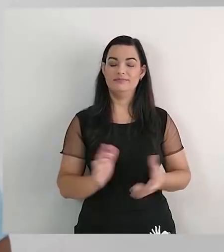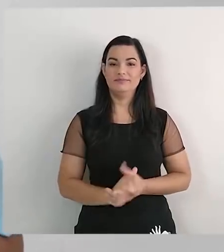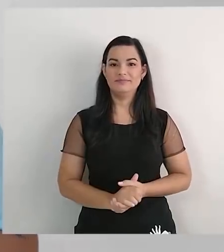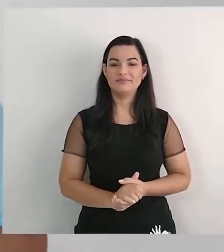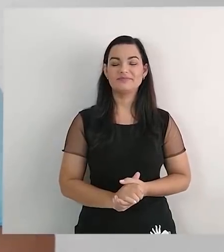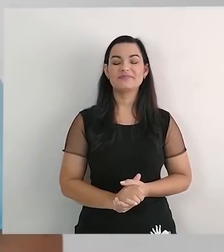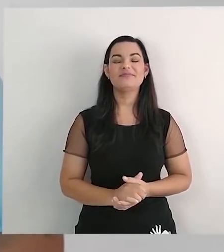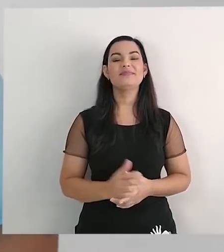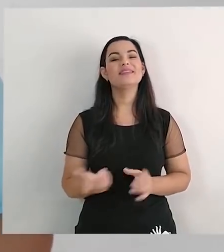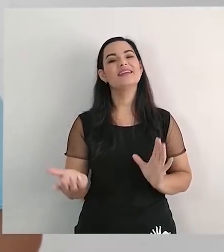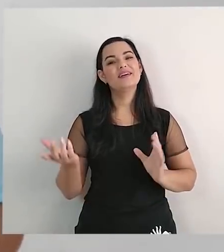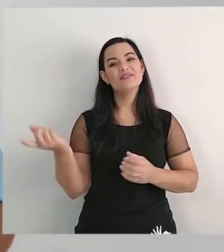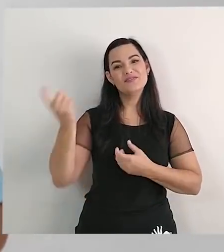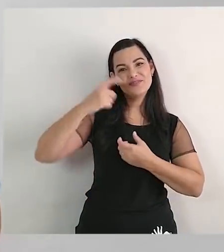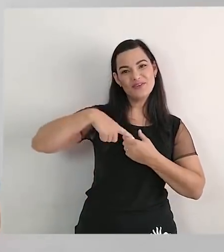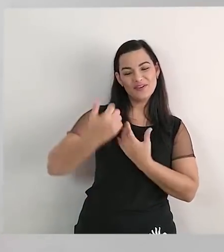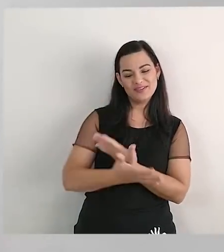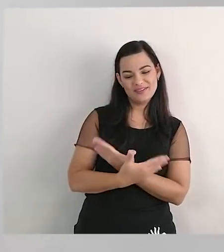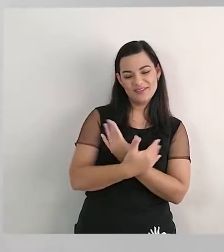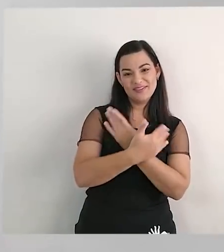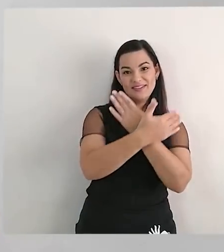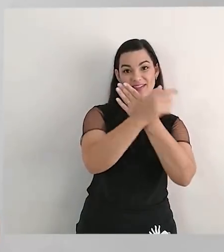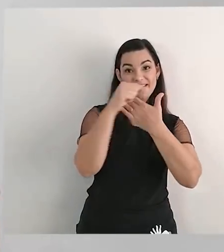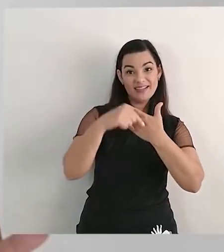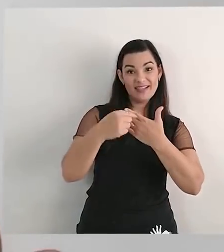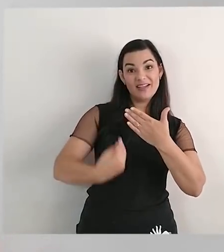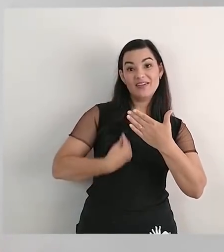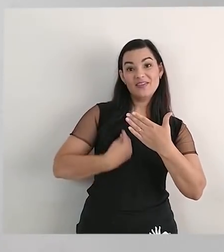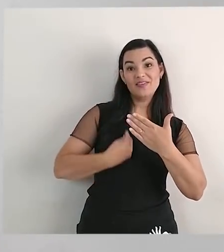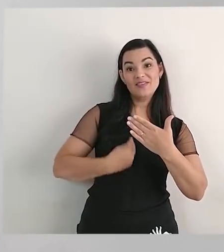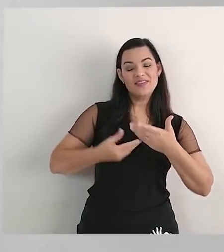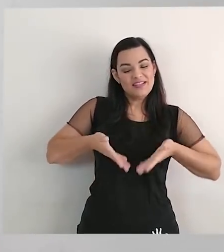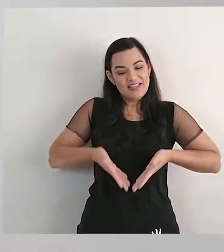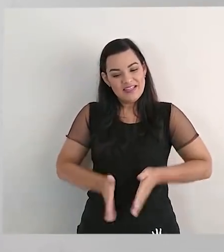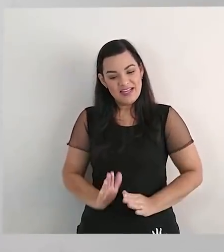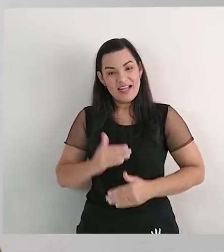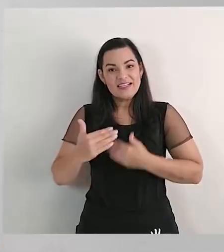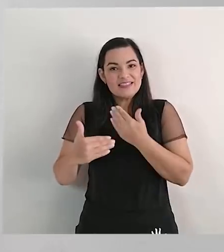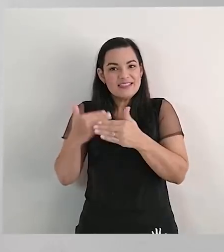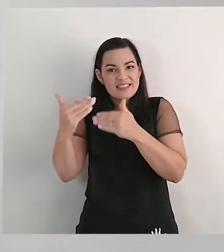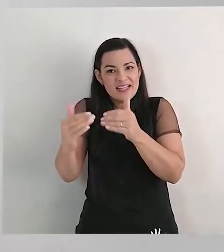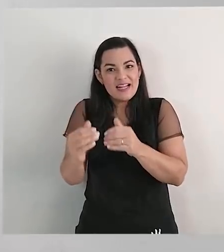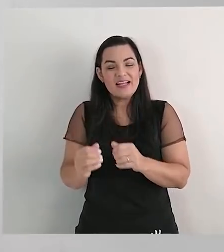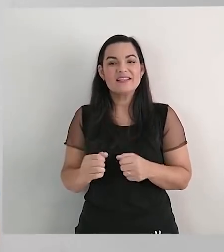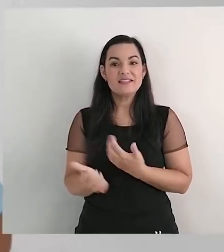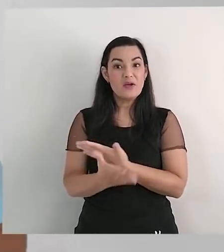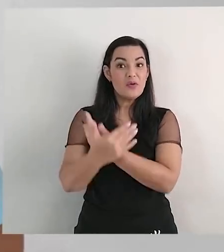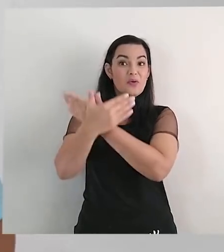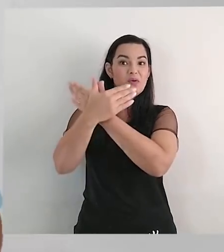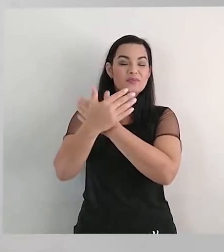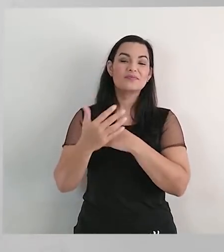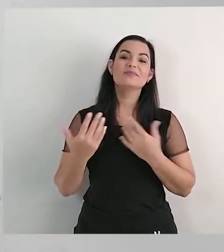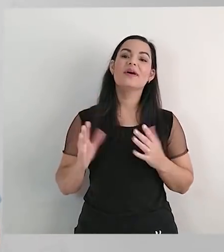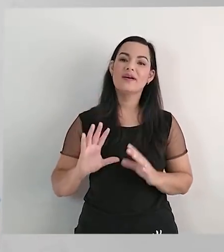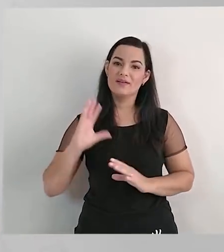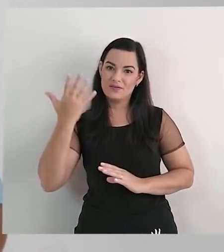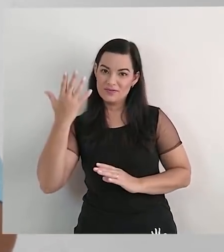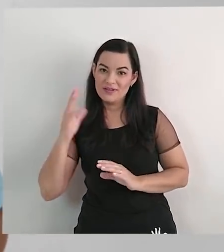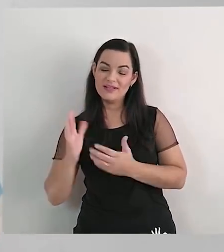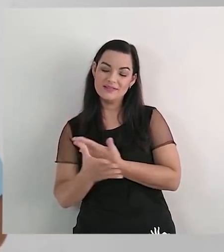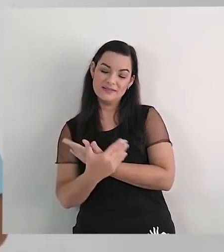ao ciclo de vida das borboletas, isso acontece tanto com as borboletas quanto com as